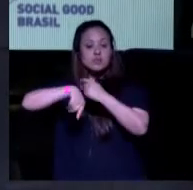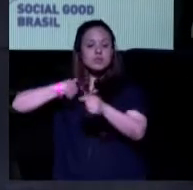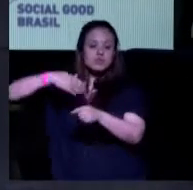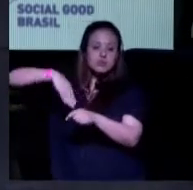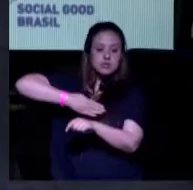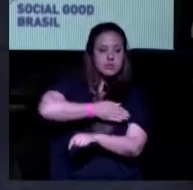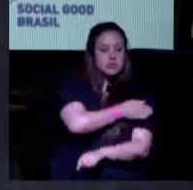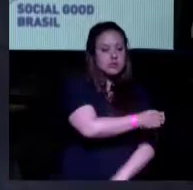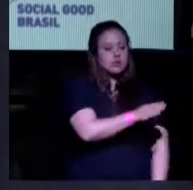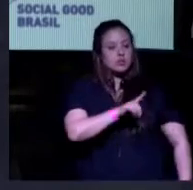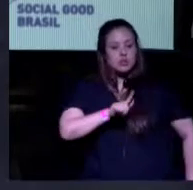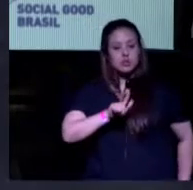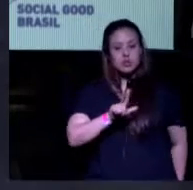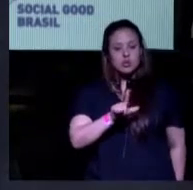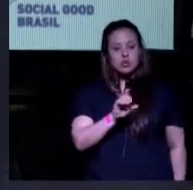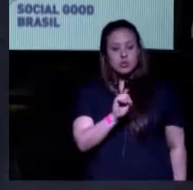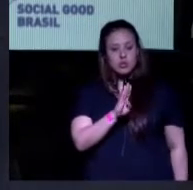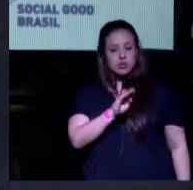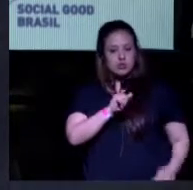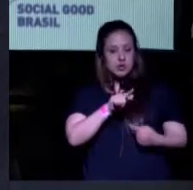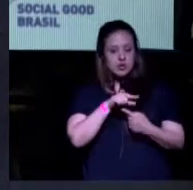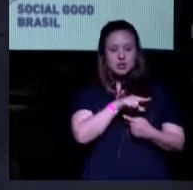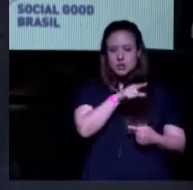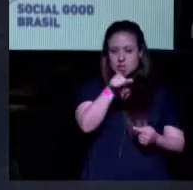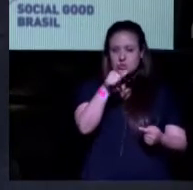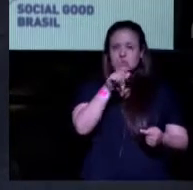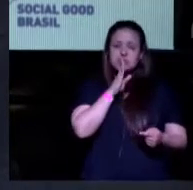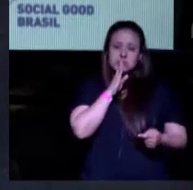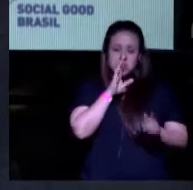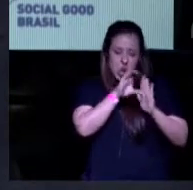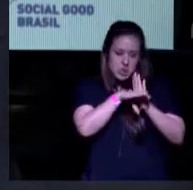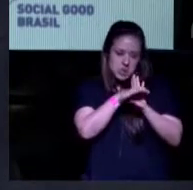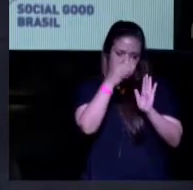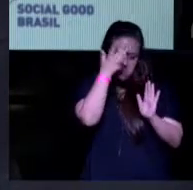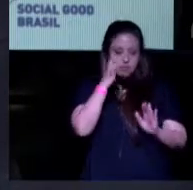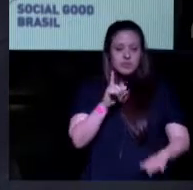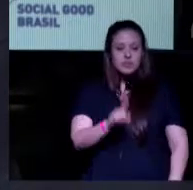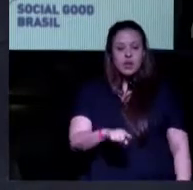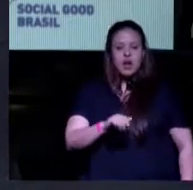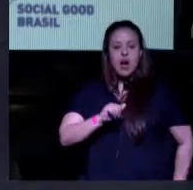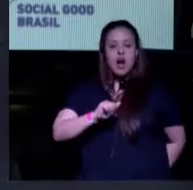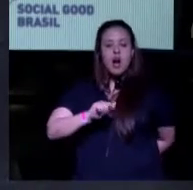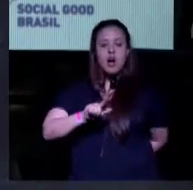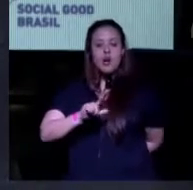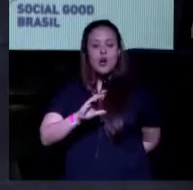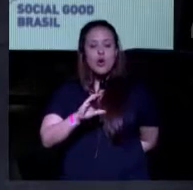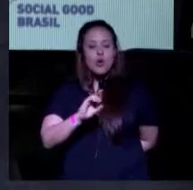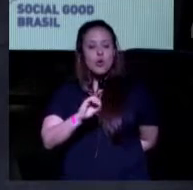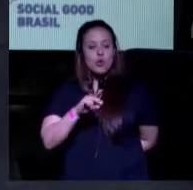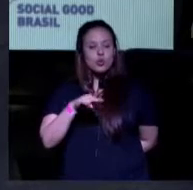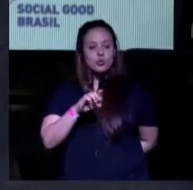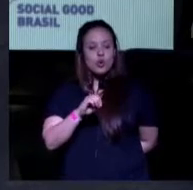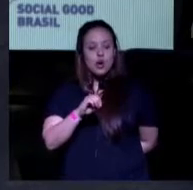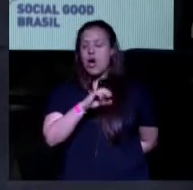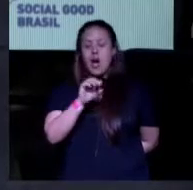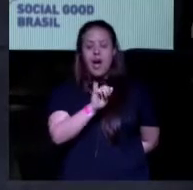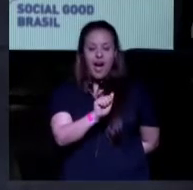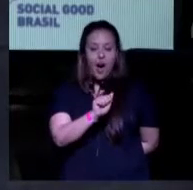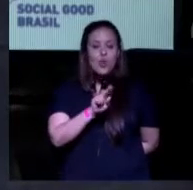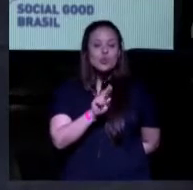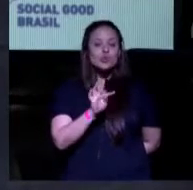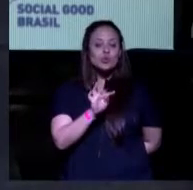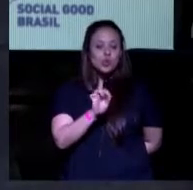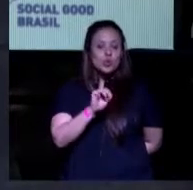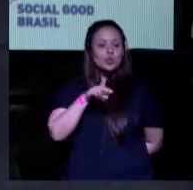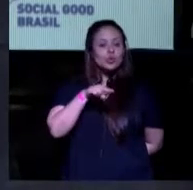cultura que eu acho muito legal esse conceito não sei se todos já ouviram falar que é de autonomia e interdependente eu acho muito legal